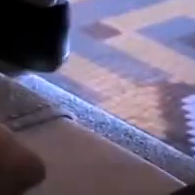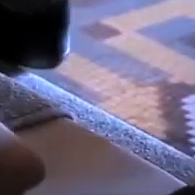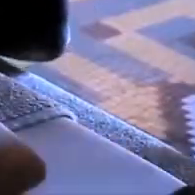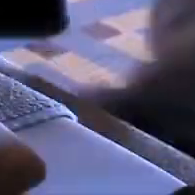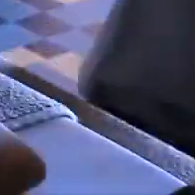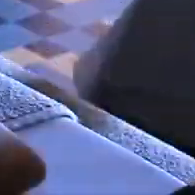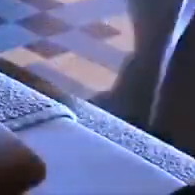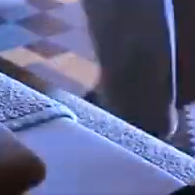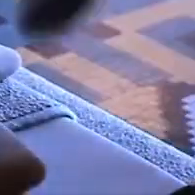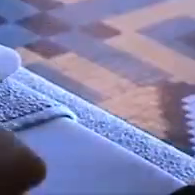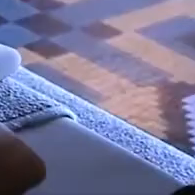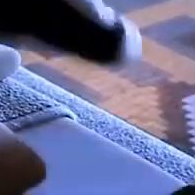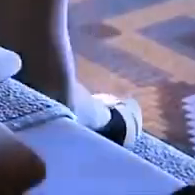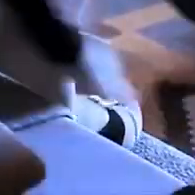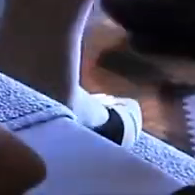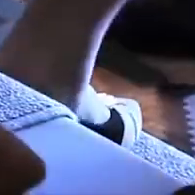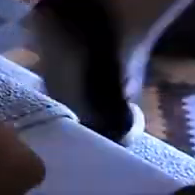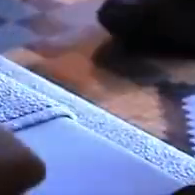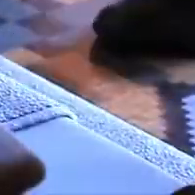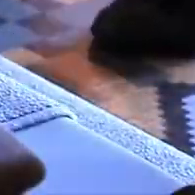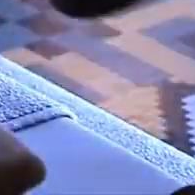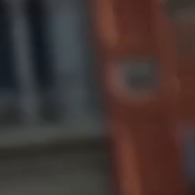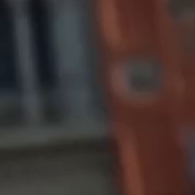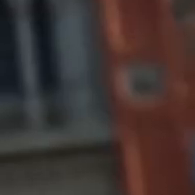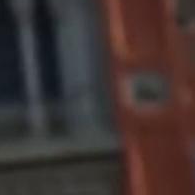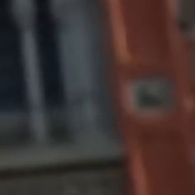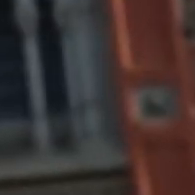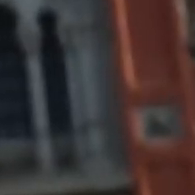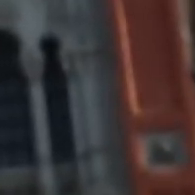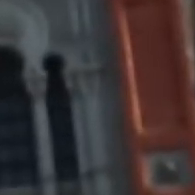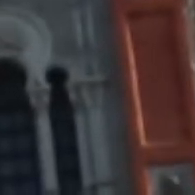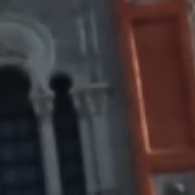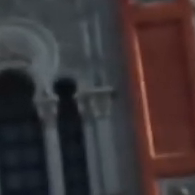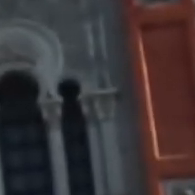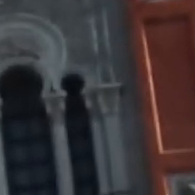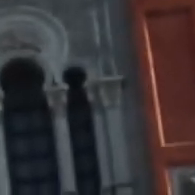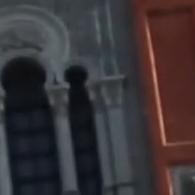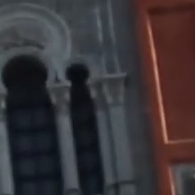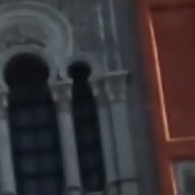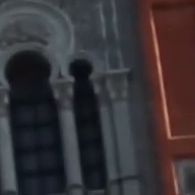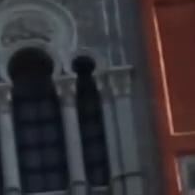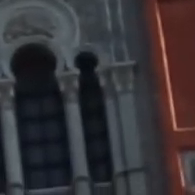Um lugar de passos apressados, olhares curiosos,